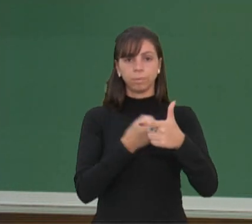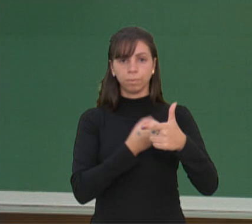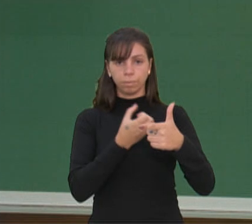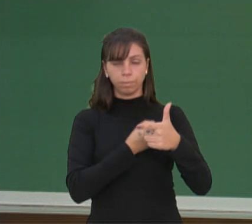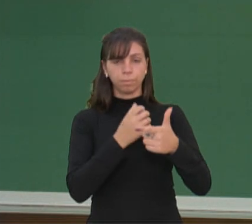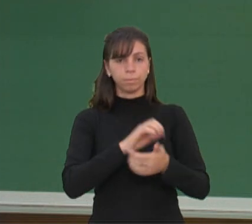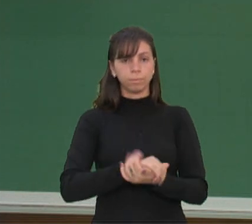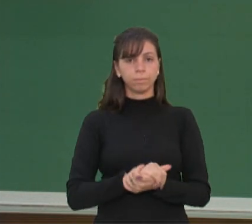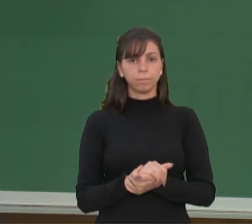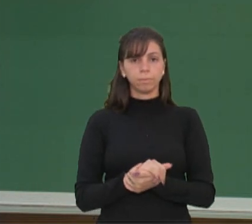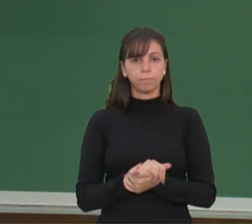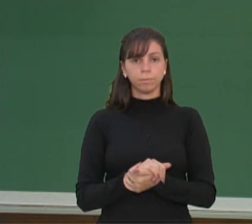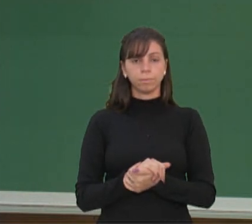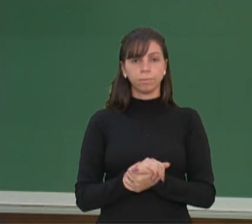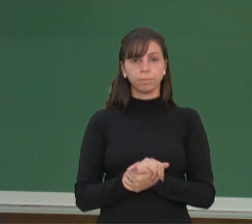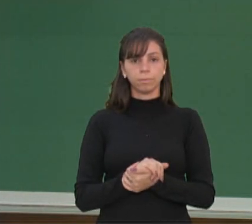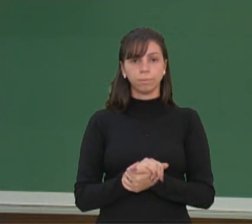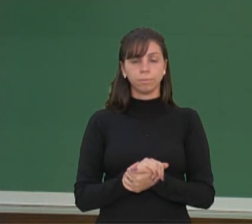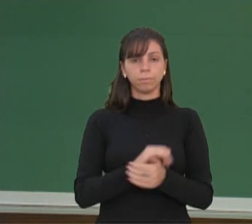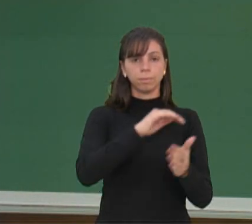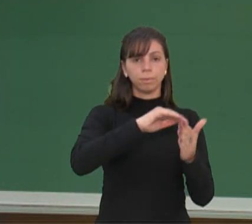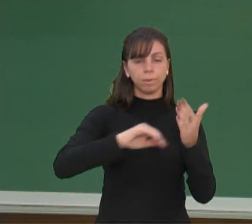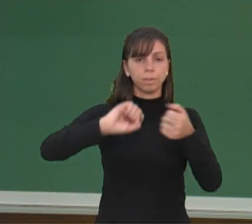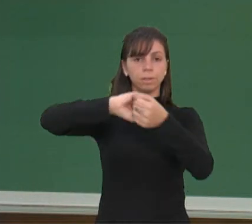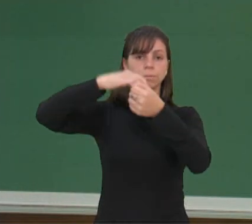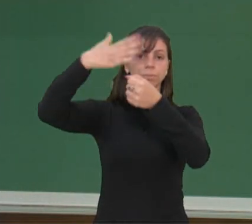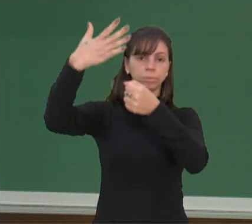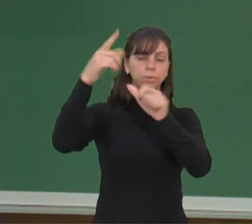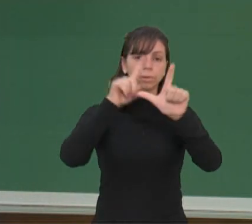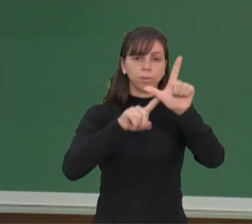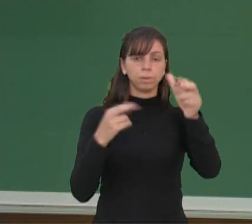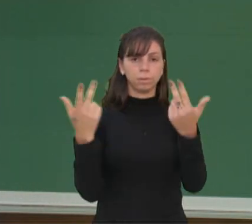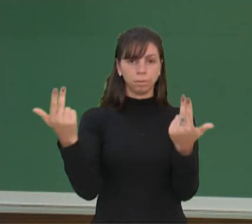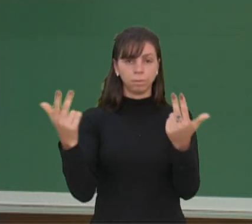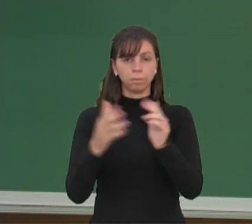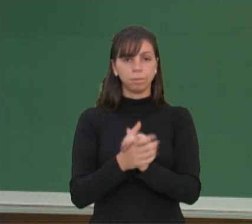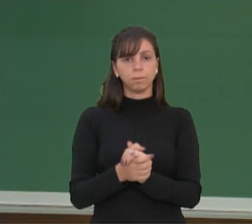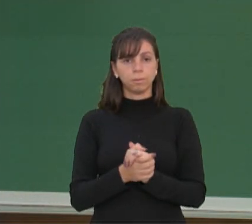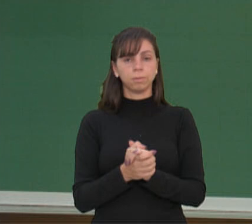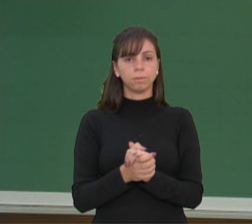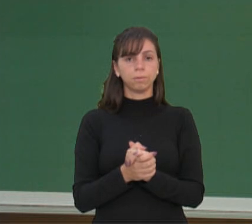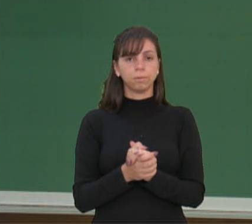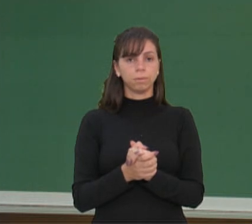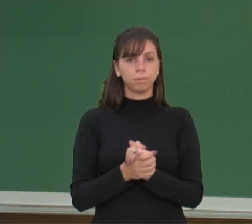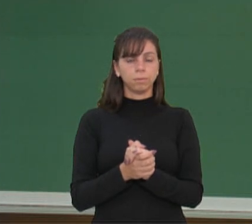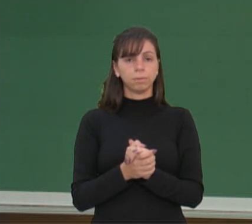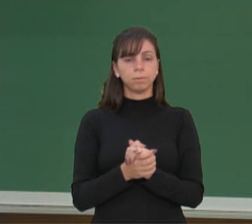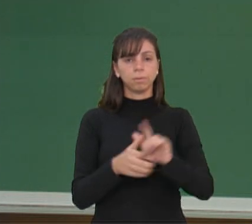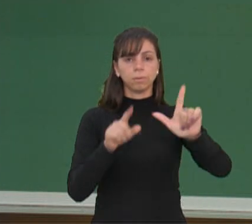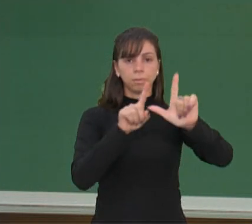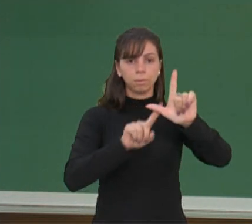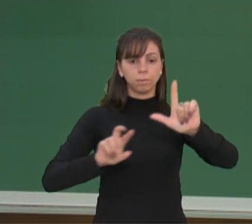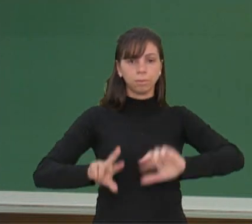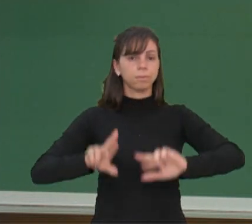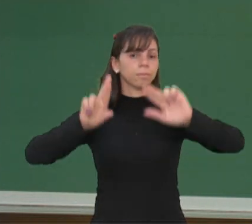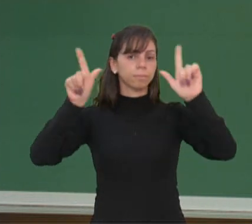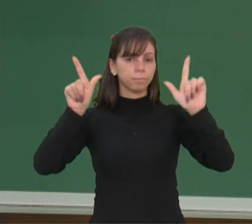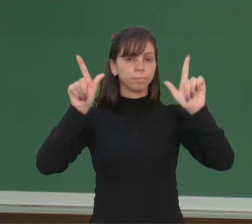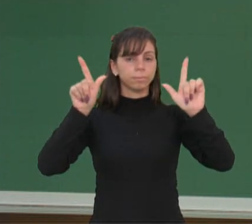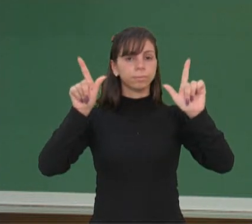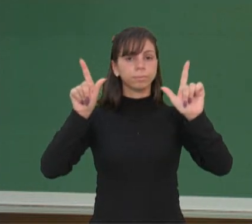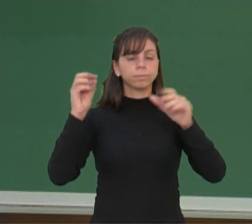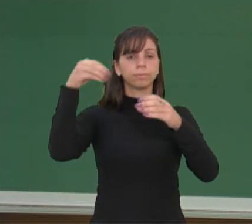coeficientes, subtrai os expoentes das letras iguais. E se a letrinha diferente estiver